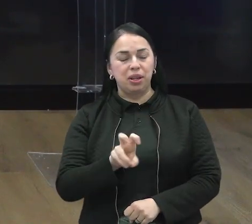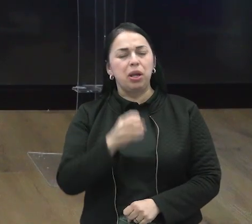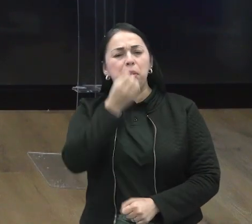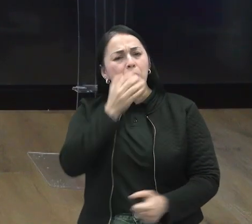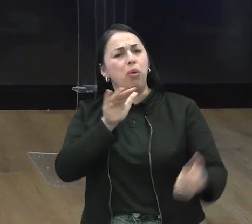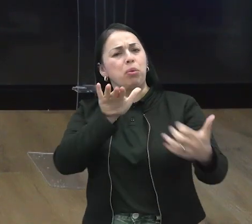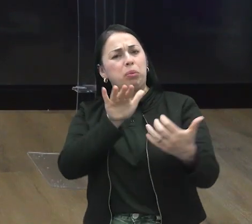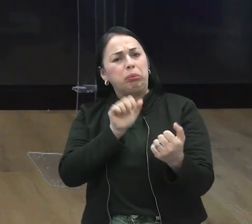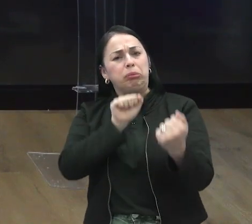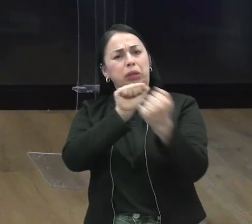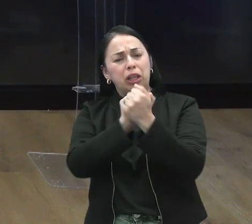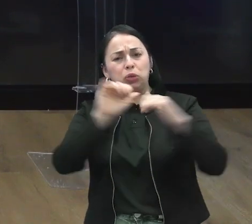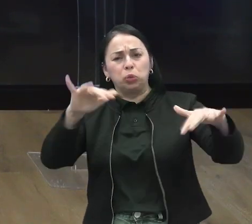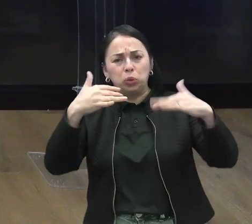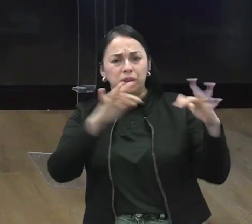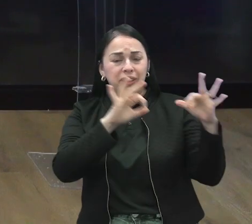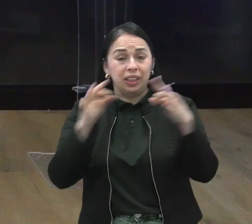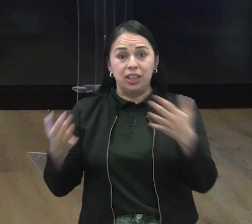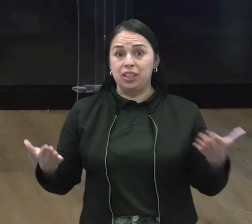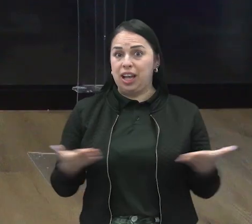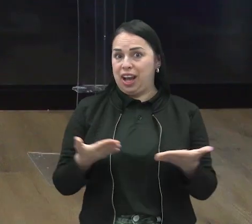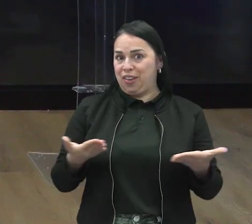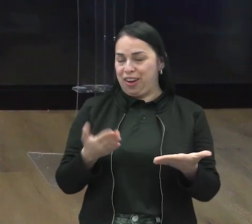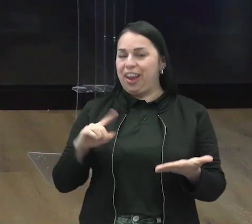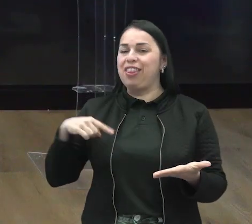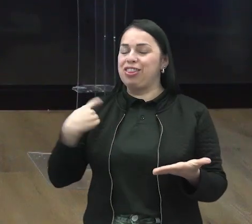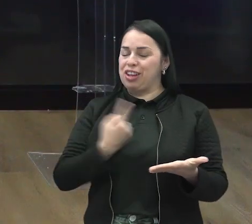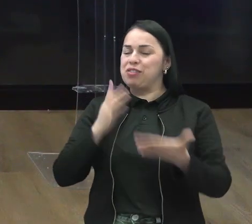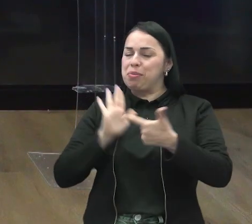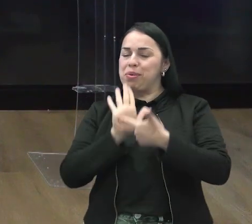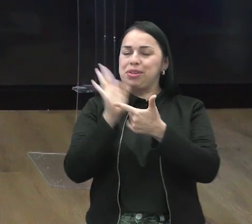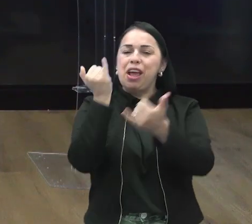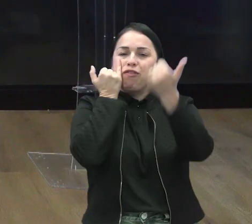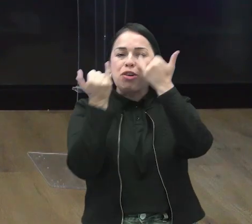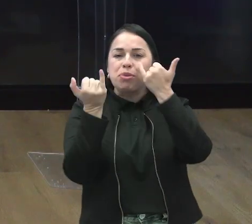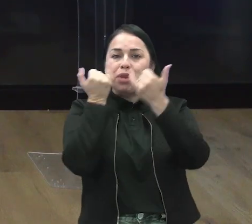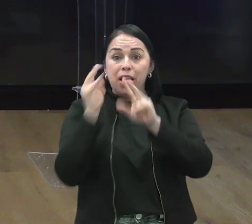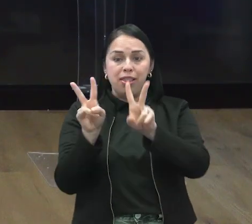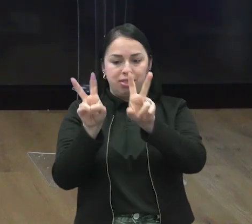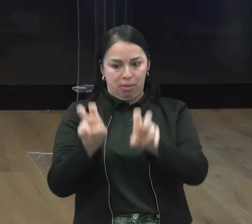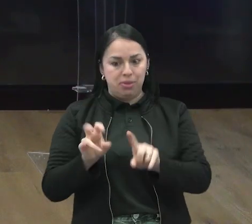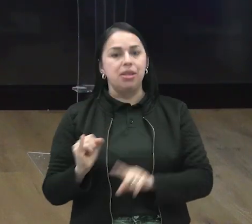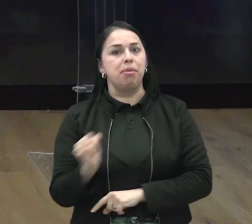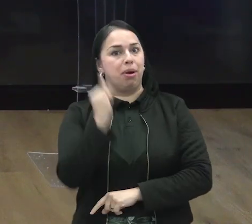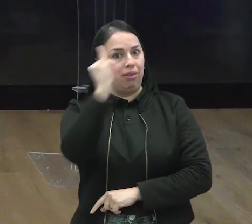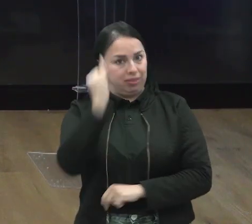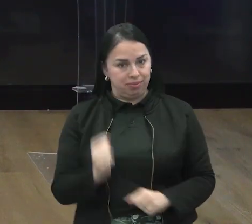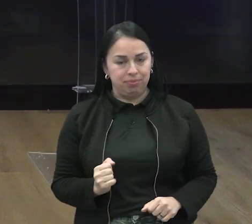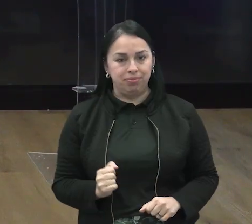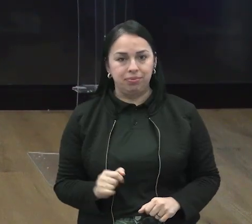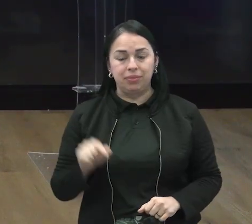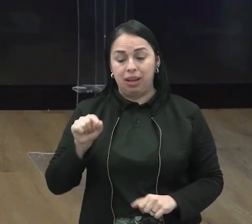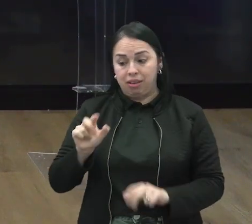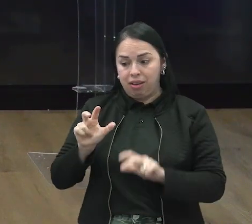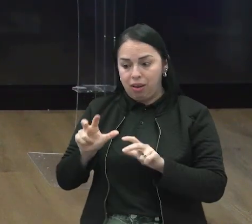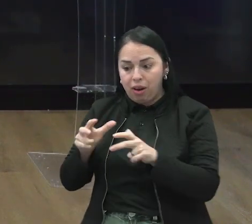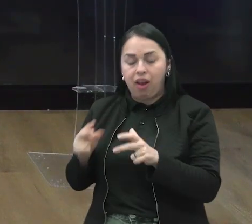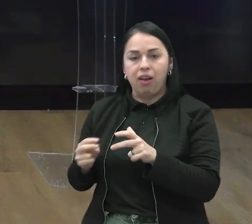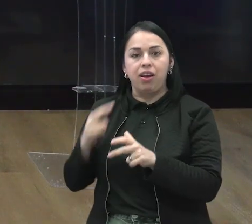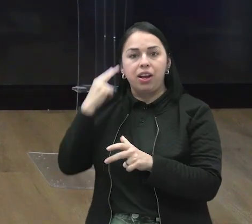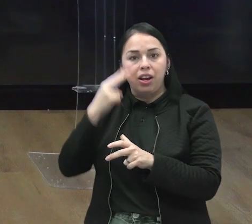companhia por aqui. É hora de seguirmos juntos com informação e prestação de serviço. Câmara cria a